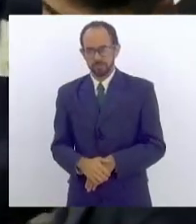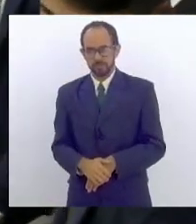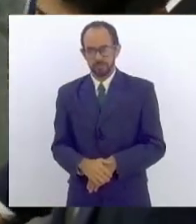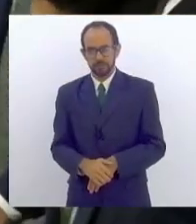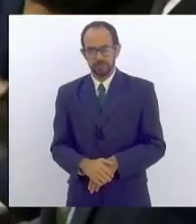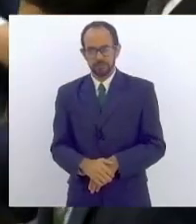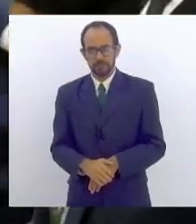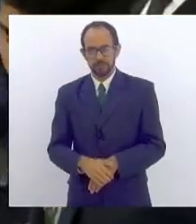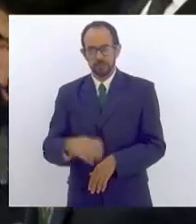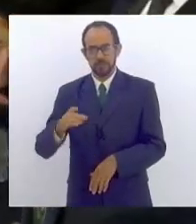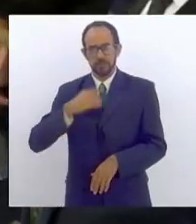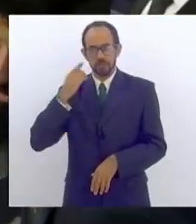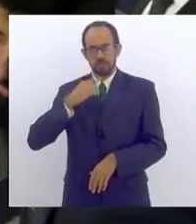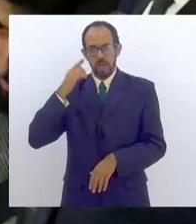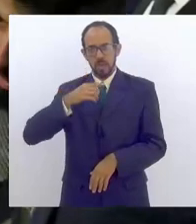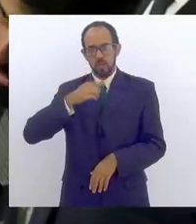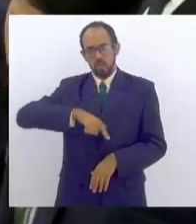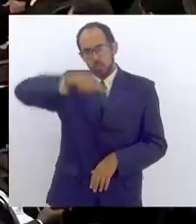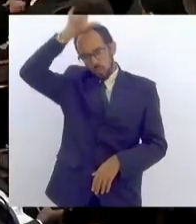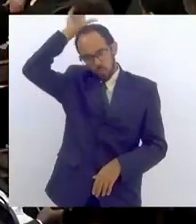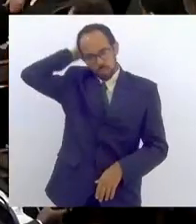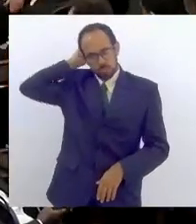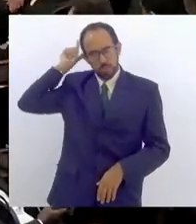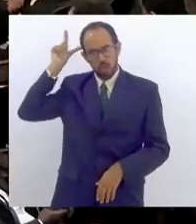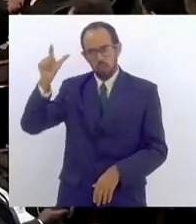Deputado Luiz Paulo.